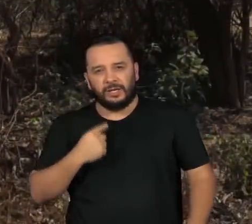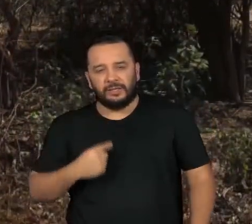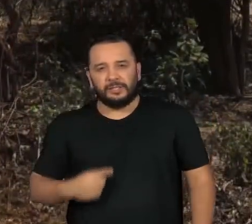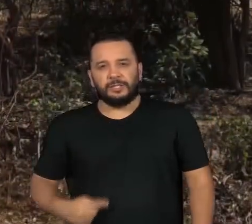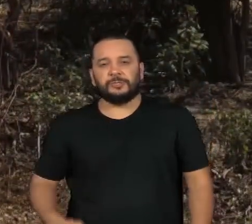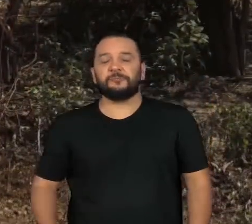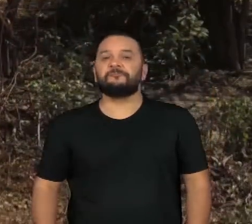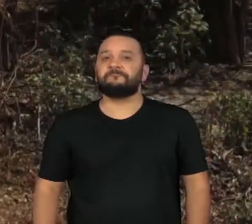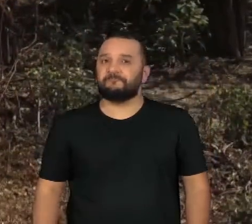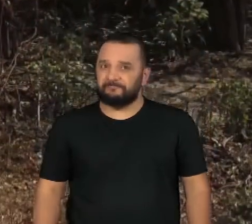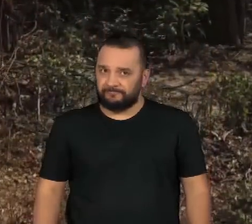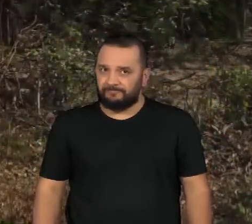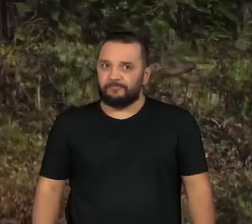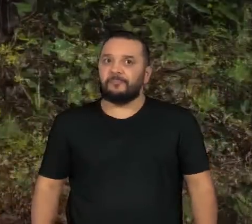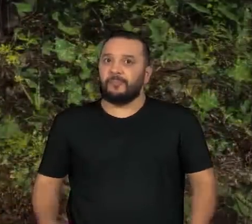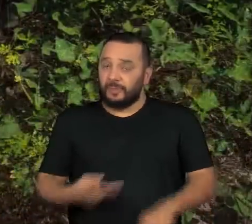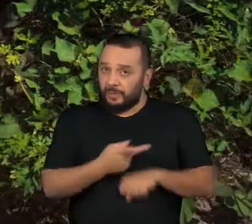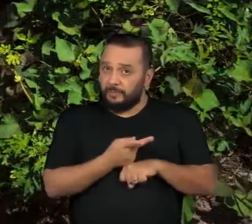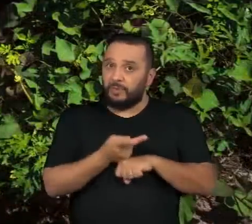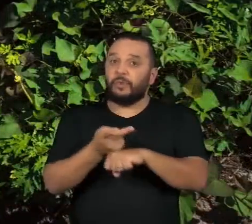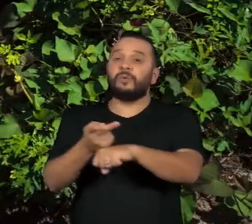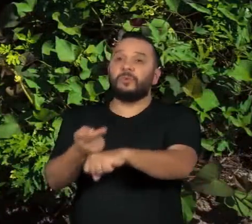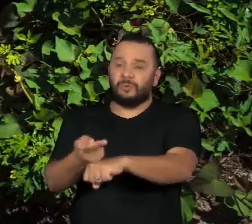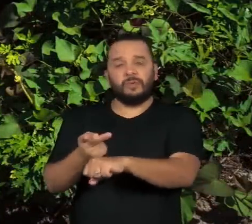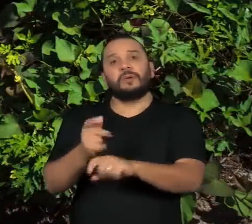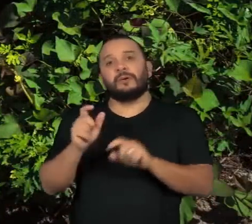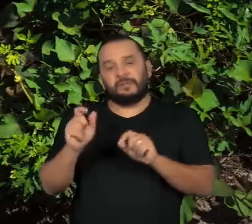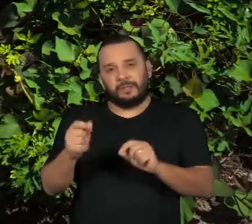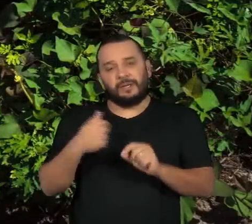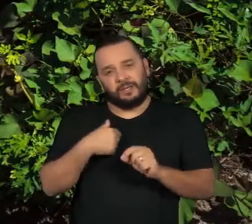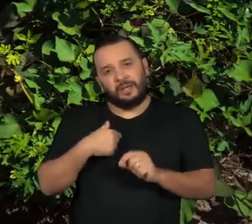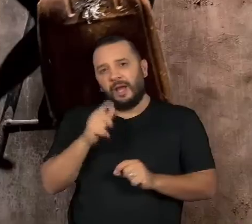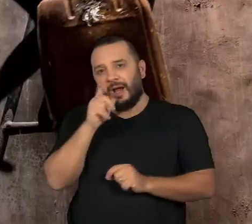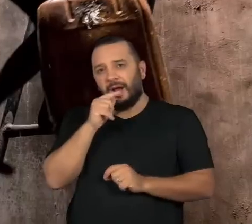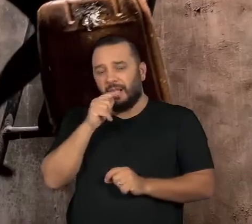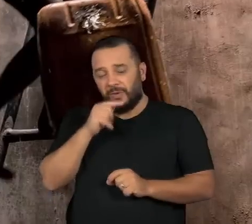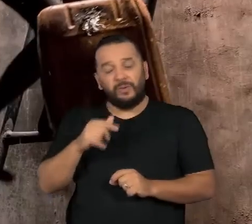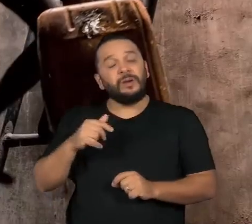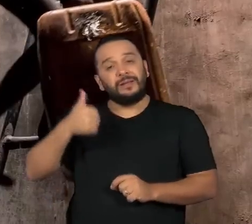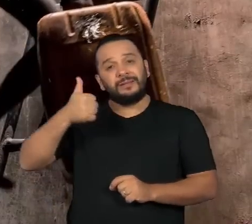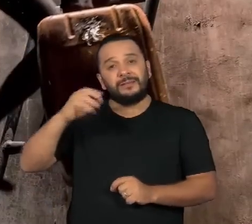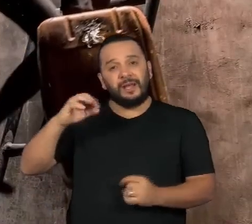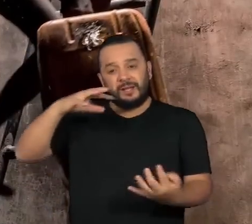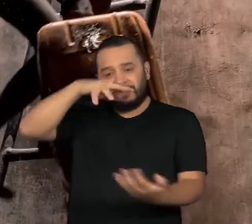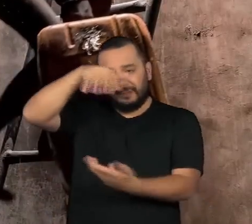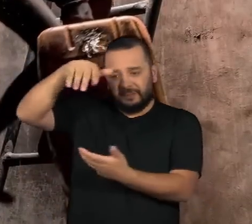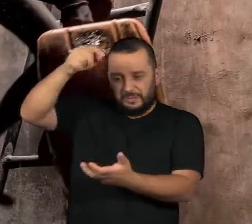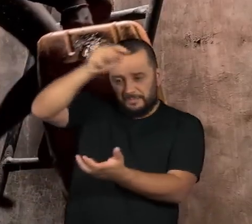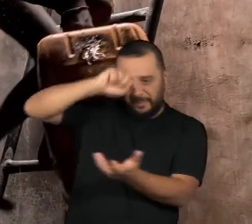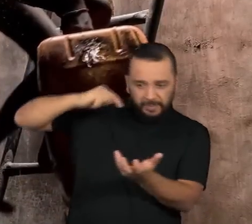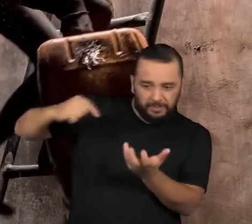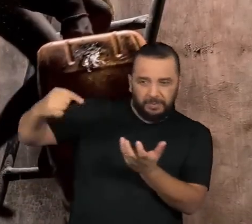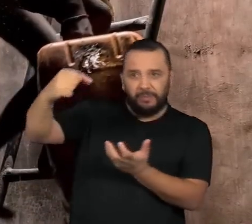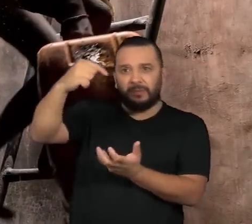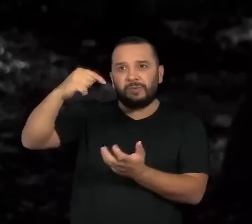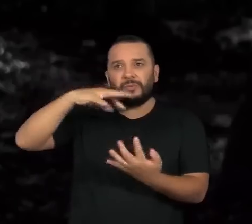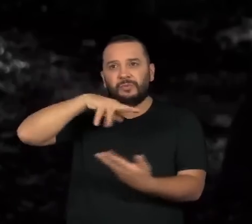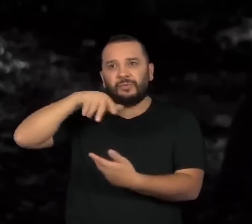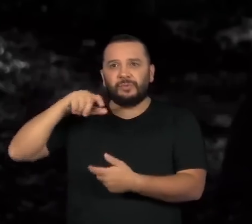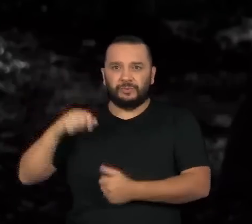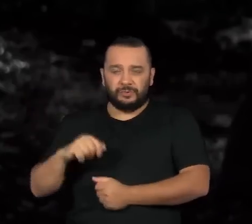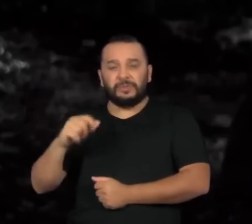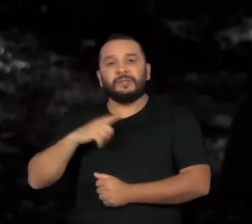A busca pela fonte da vida em 10 regiões do planeta. Água é o nome deste livro-manifesto